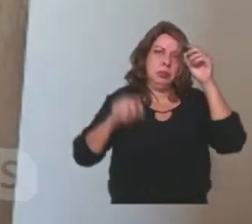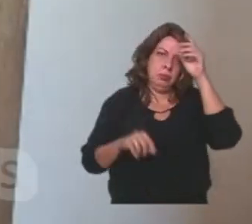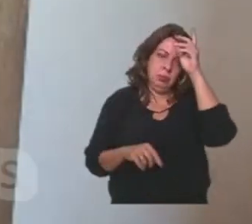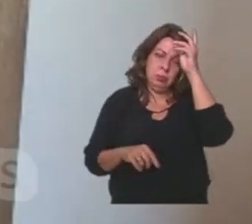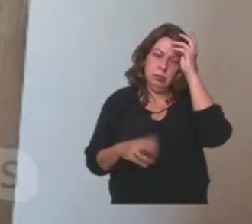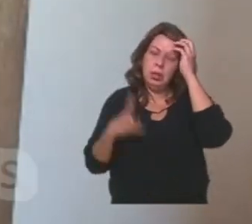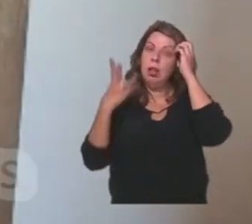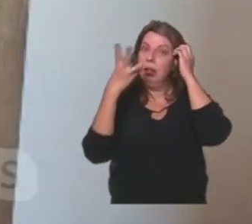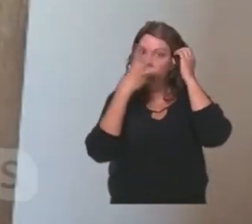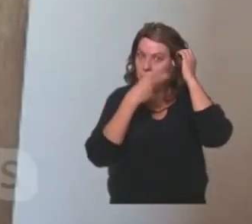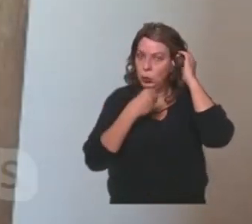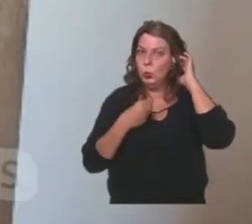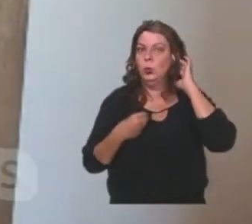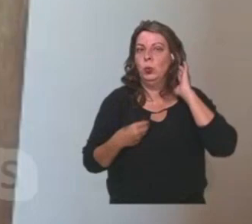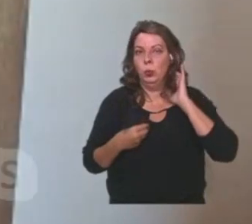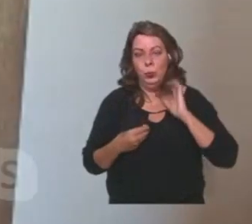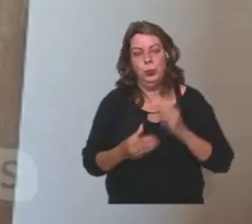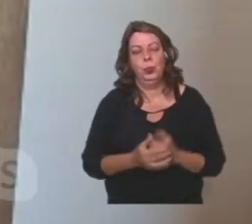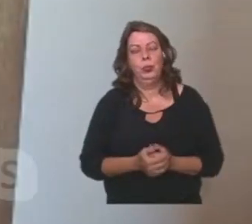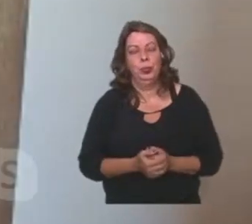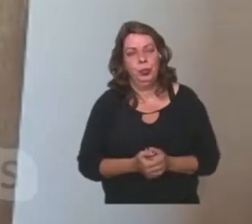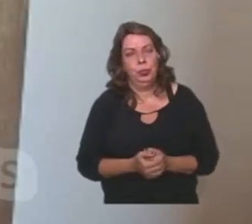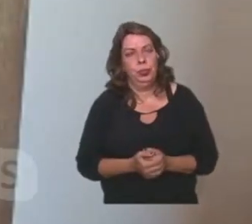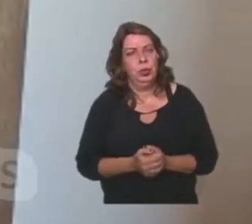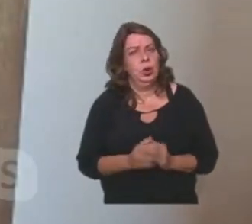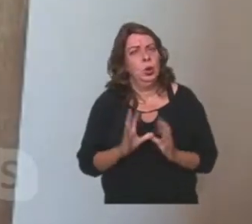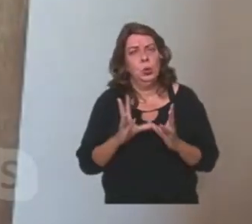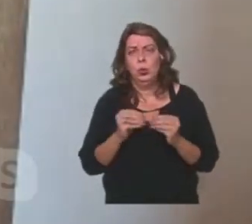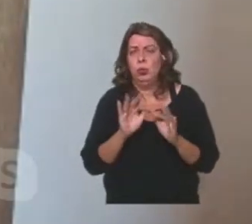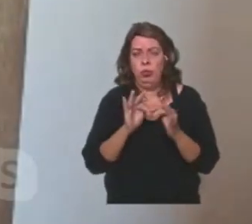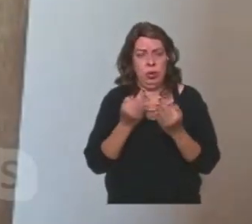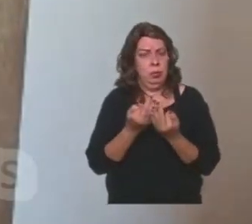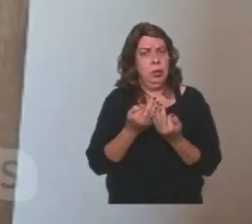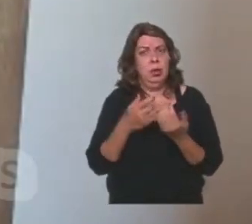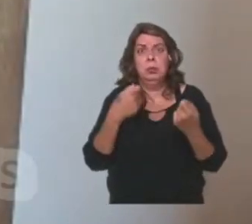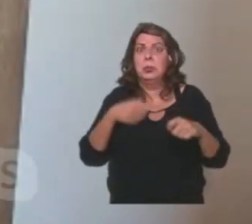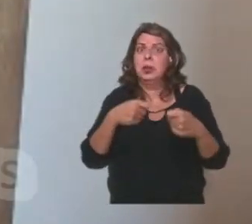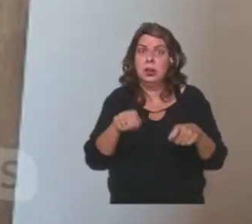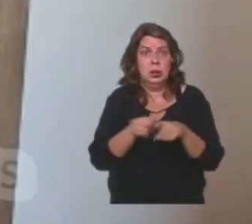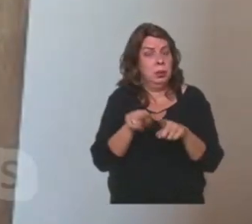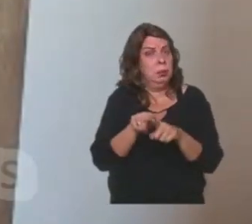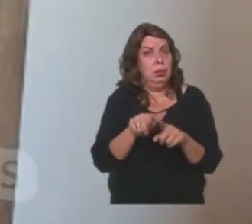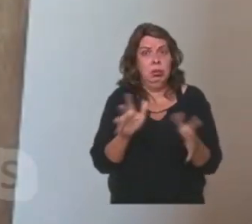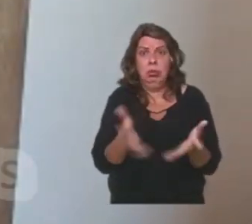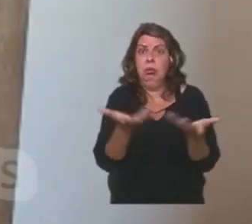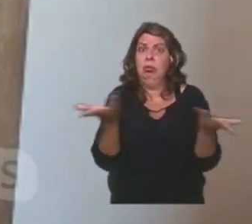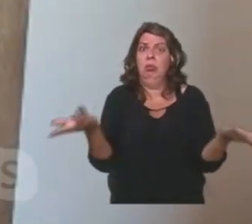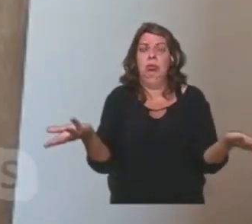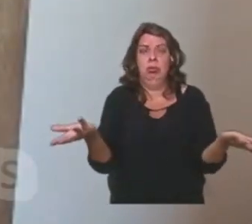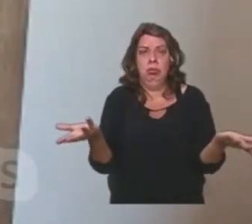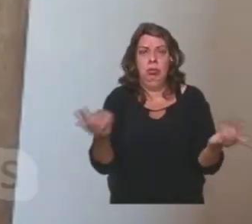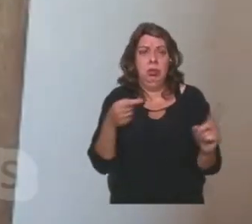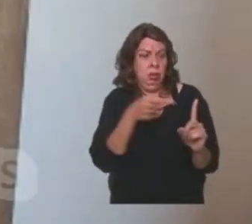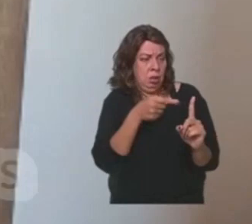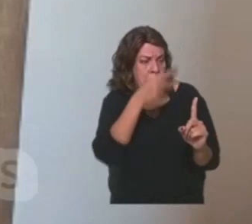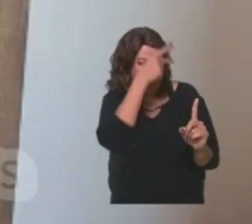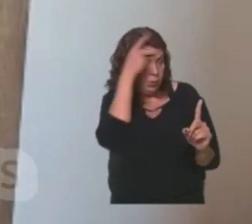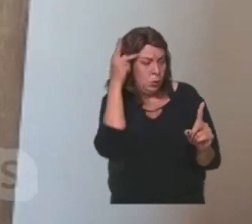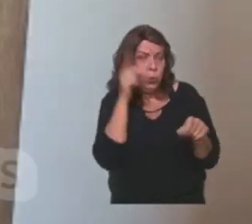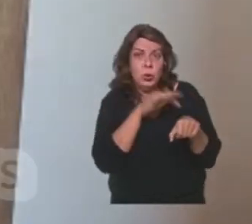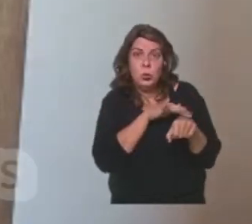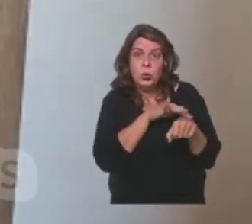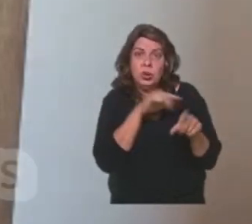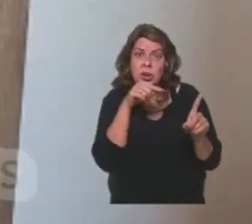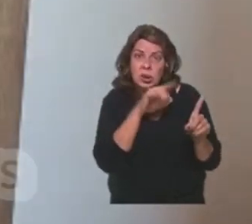muito lindo, é bem amplo, e claro, estende toda a família, porque a família precisa ser cuidada. Sim, a família precisa